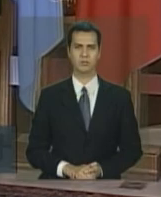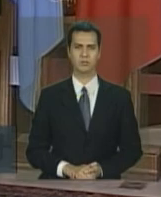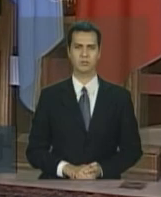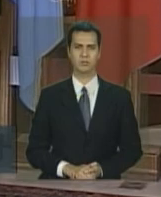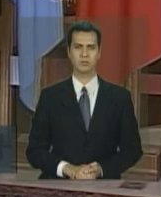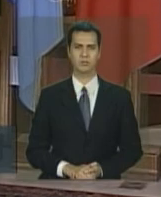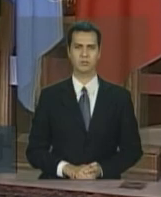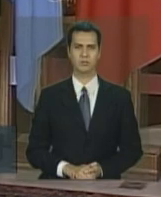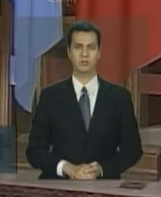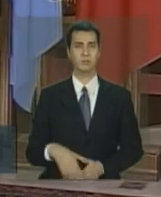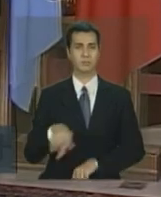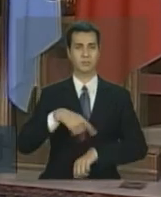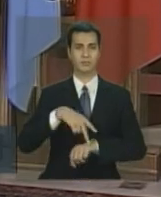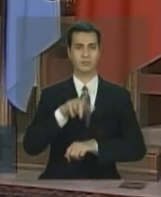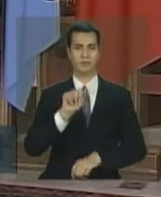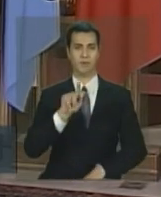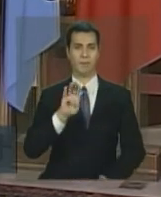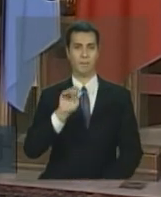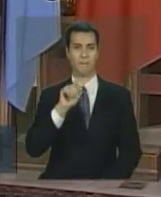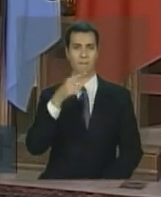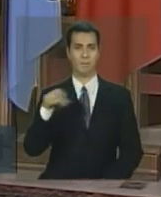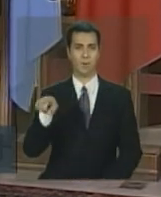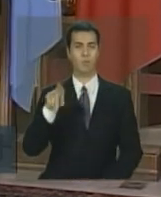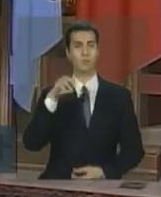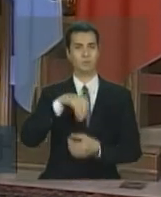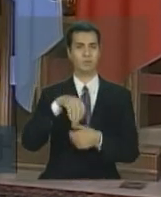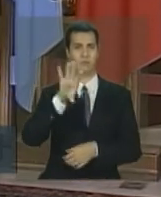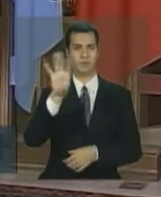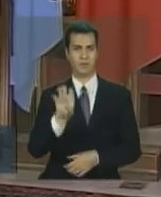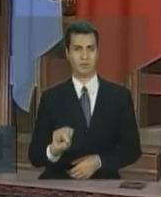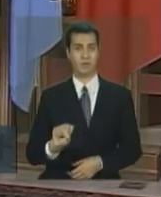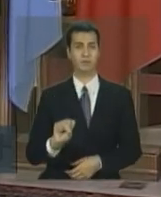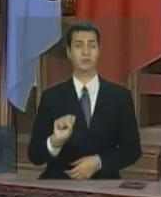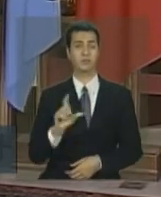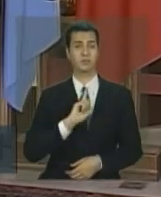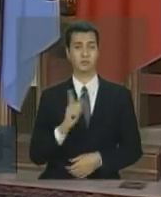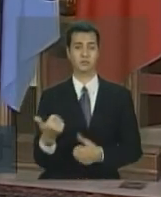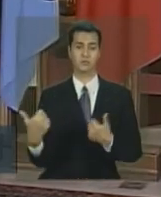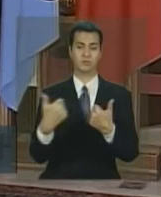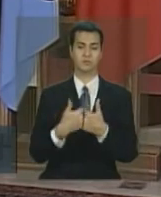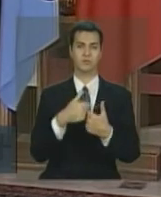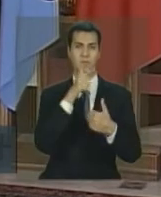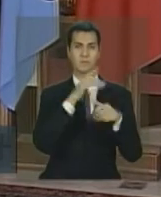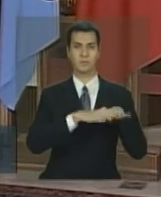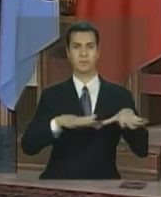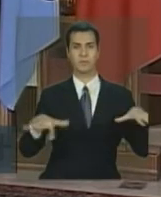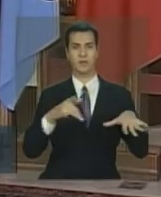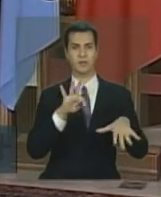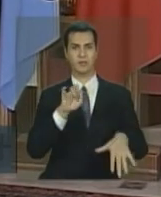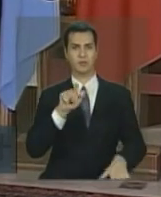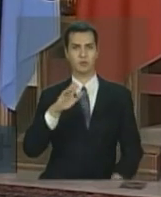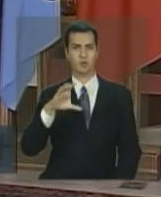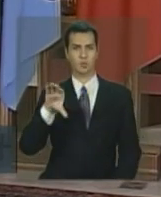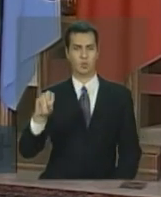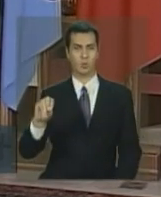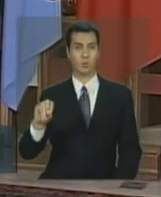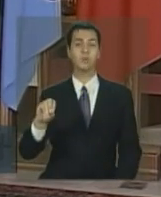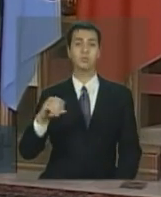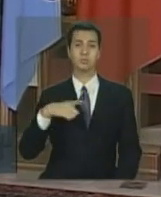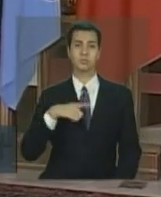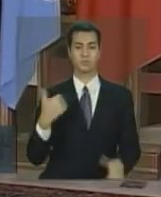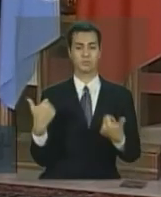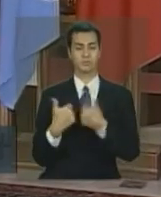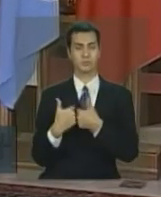O Gabão é um país africano e está situado na costa atlântica da África Central. Tem